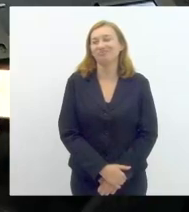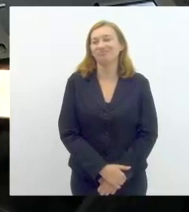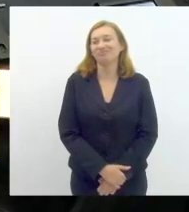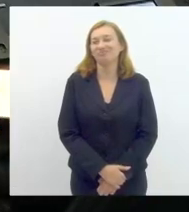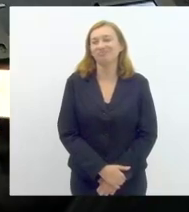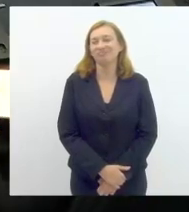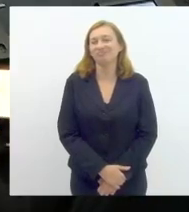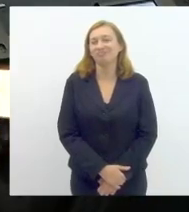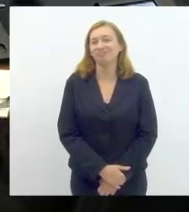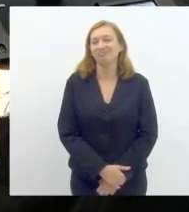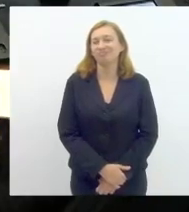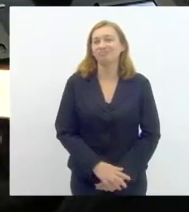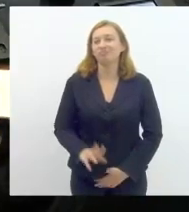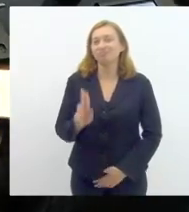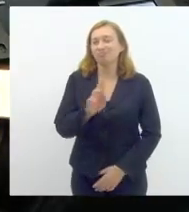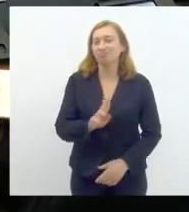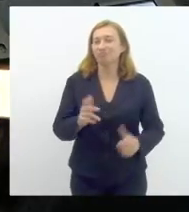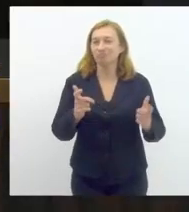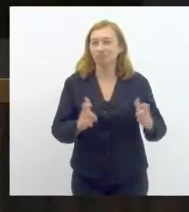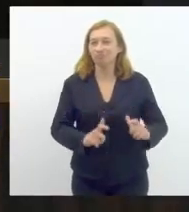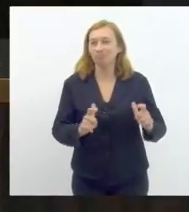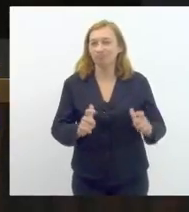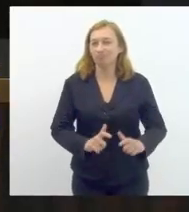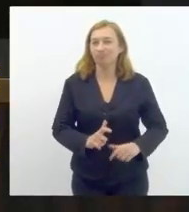Aqui eu quero usar esse espaço